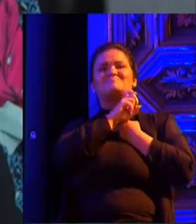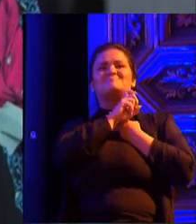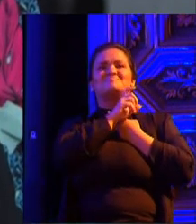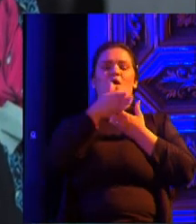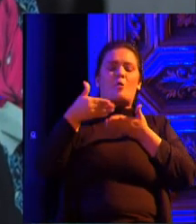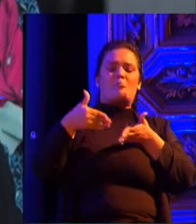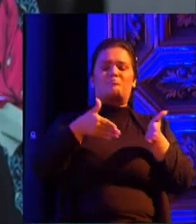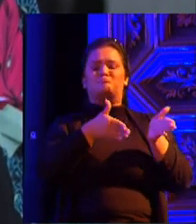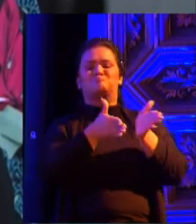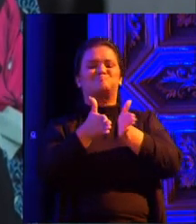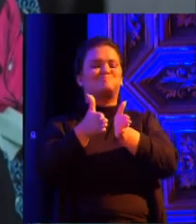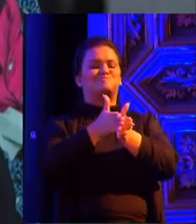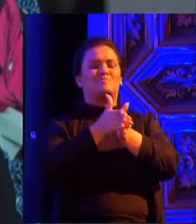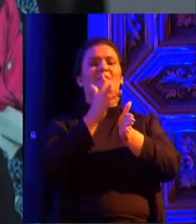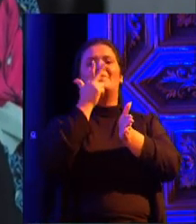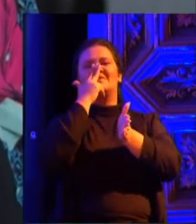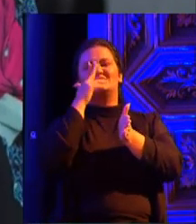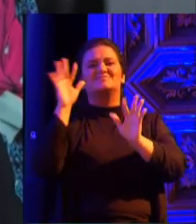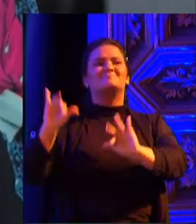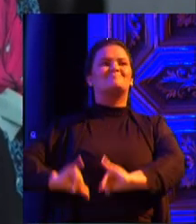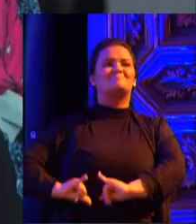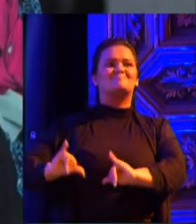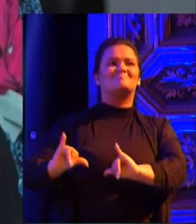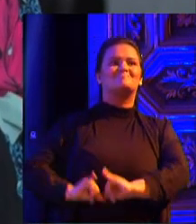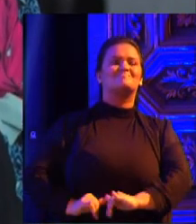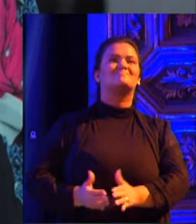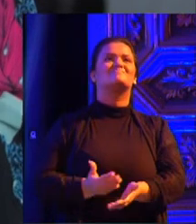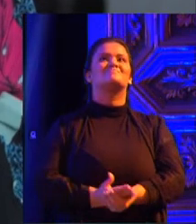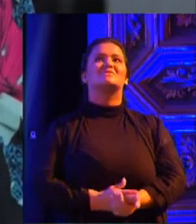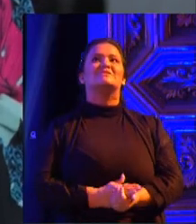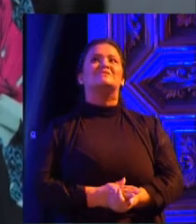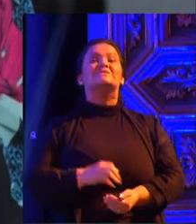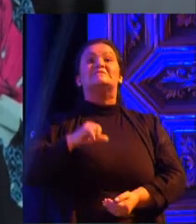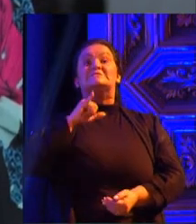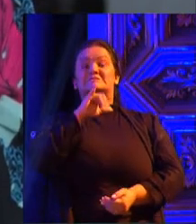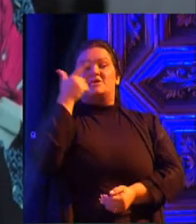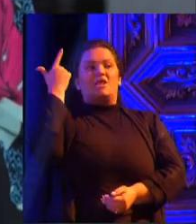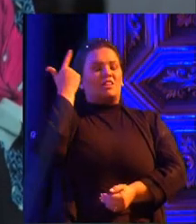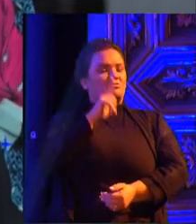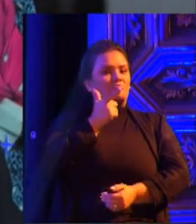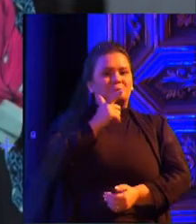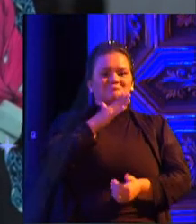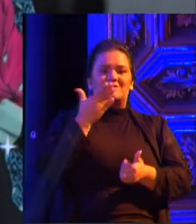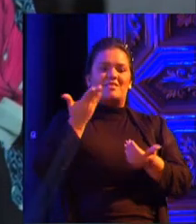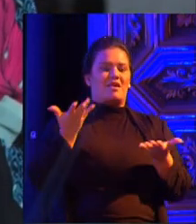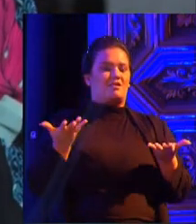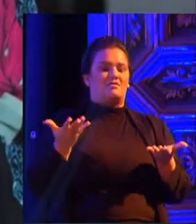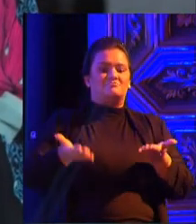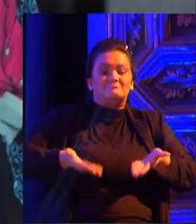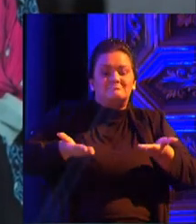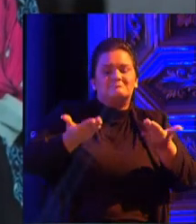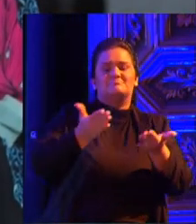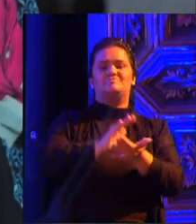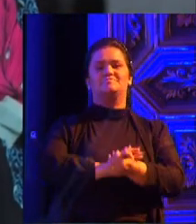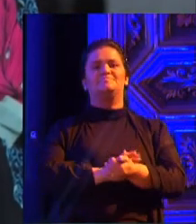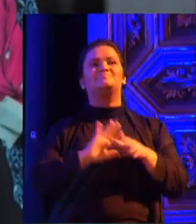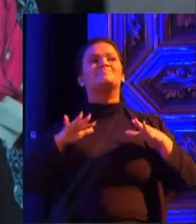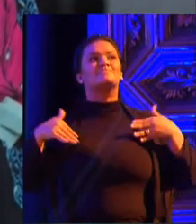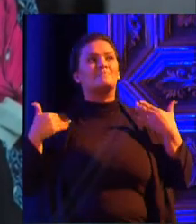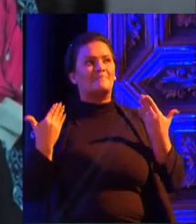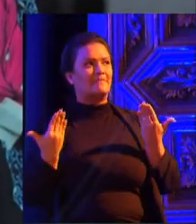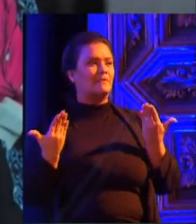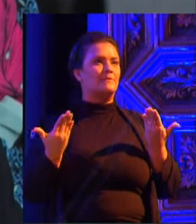caminho é um caminho tortuoso e sem um incentivo é muito difícil de se sair.